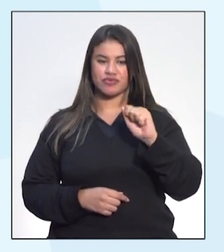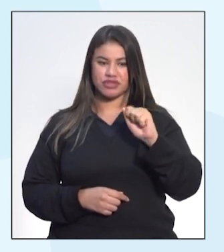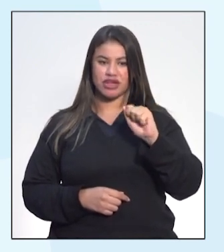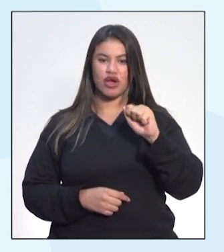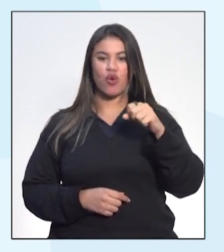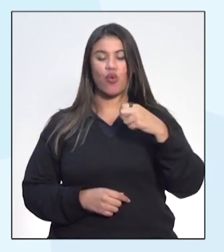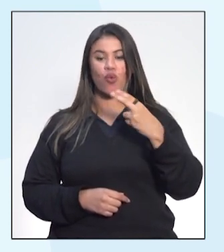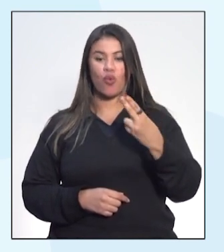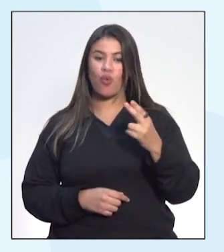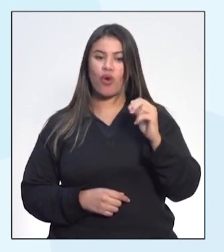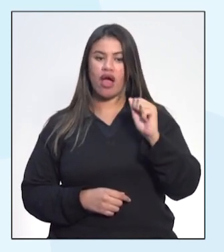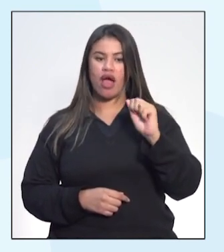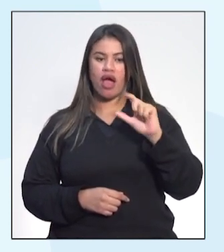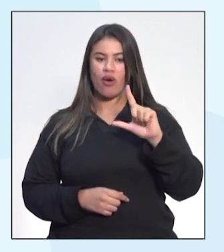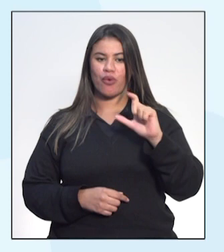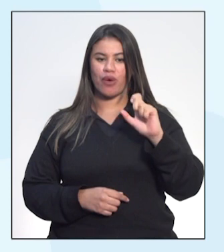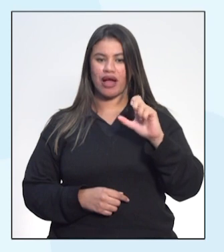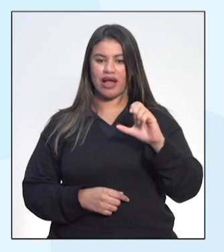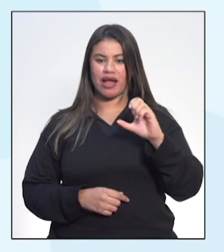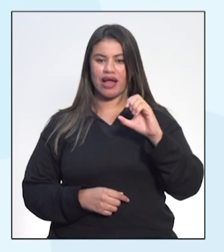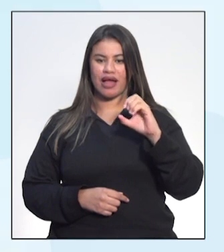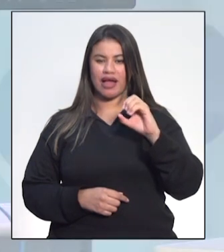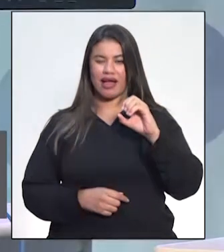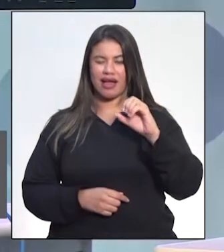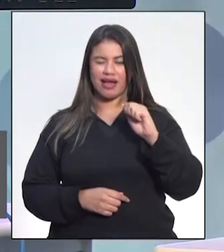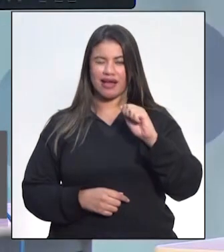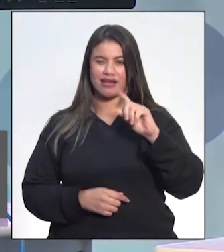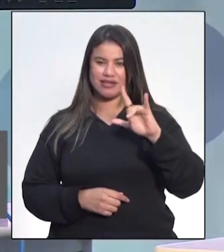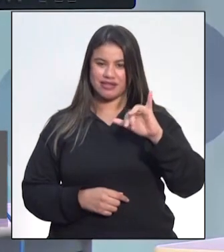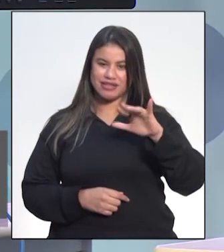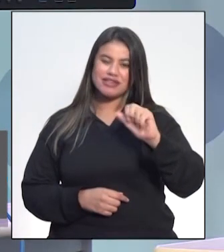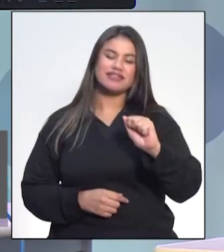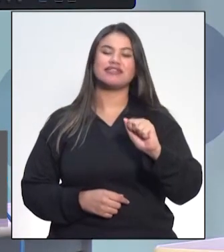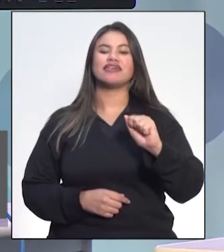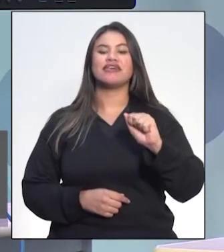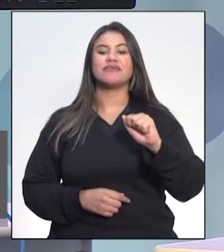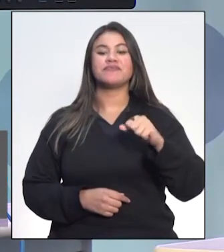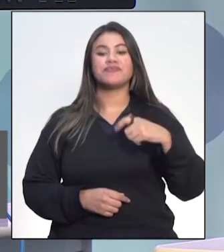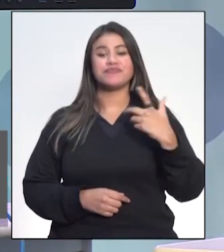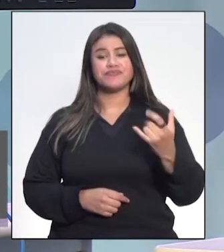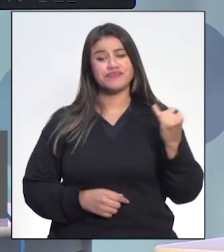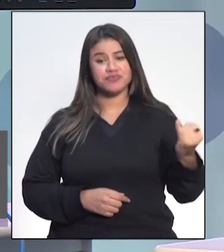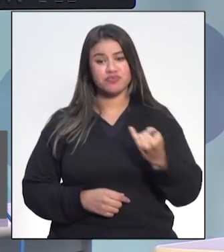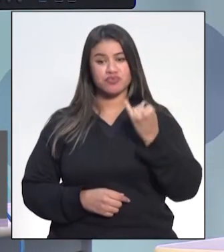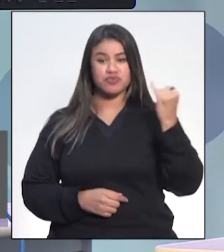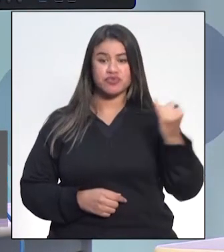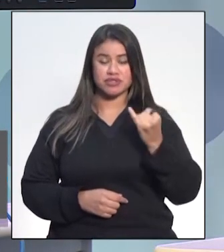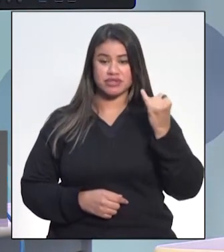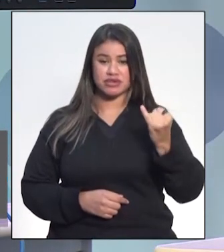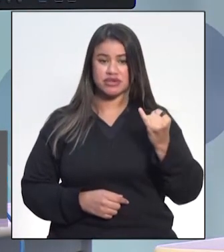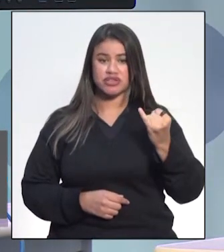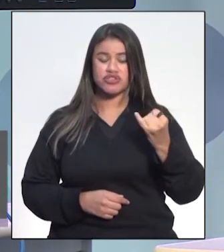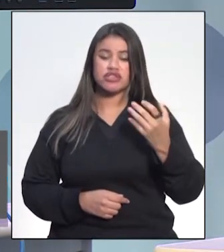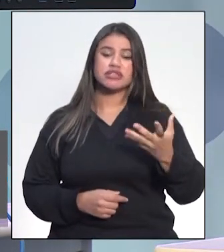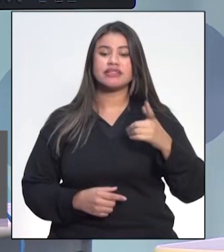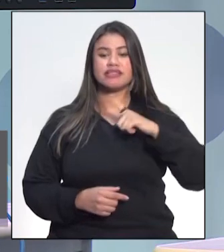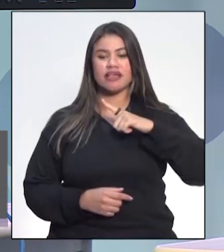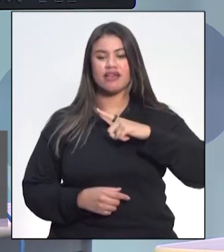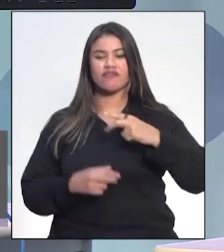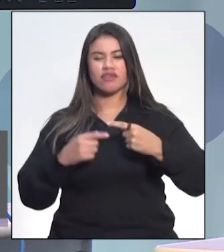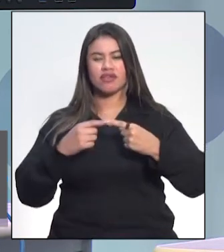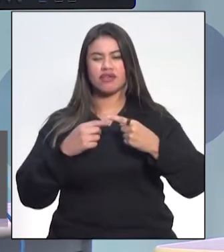de hidrogênio H+ dentro dessa solução, né? E ela é muito importante. Então, teve algumas respostas